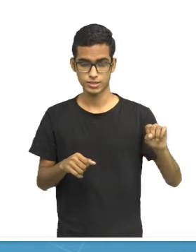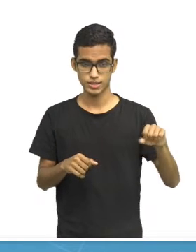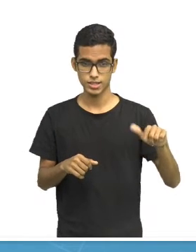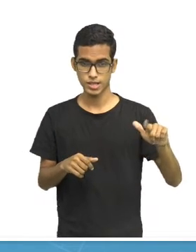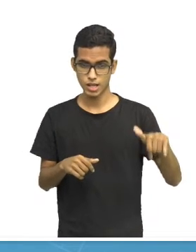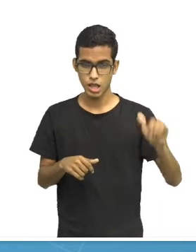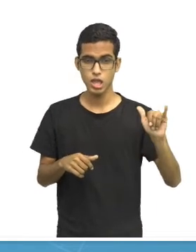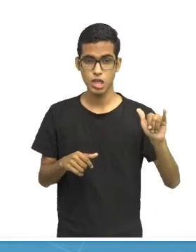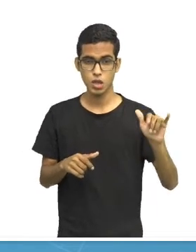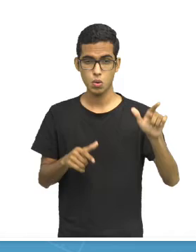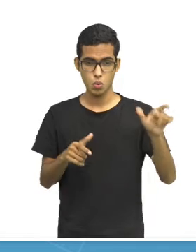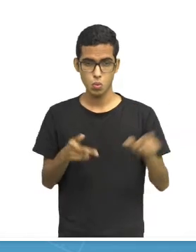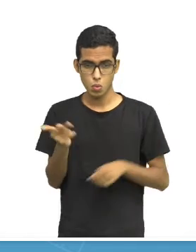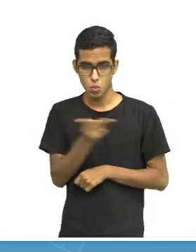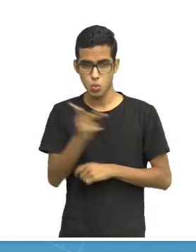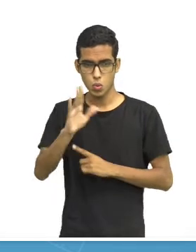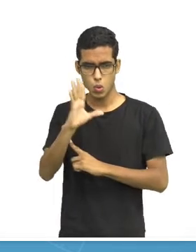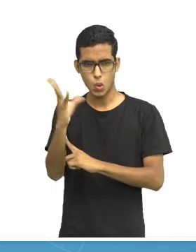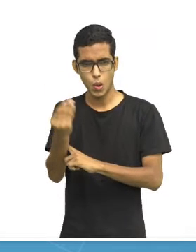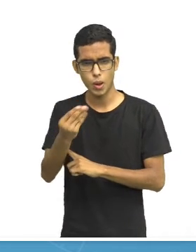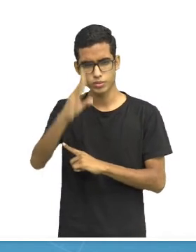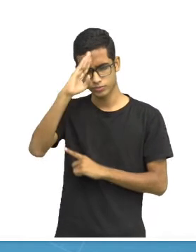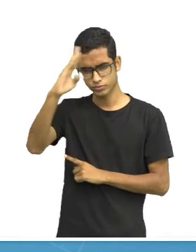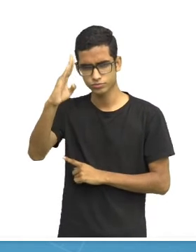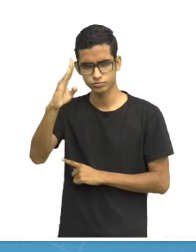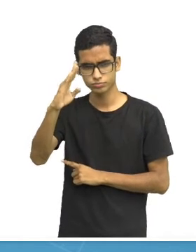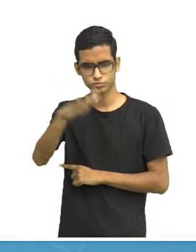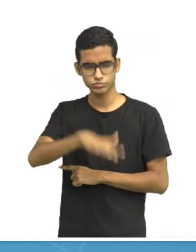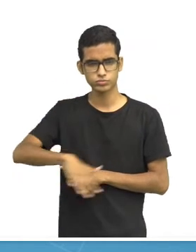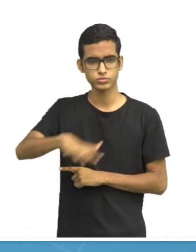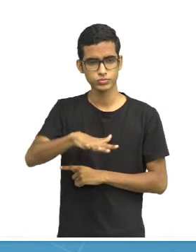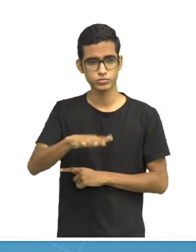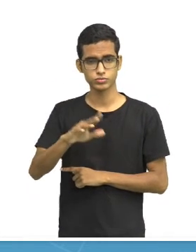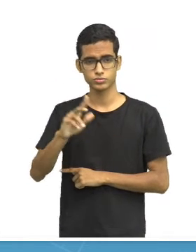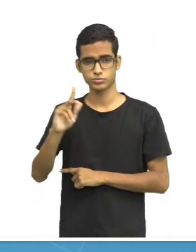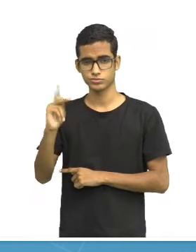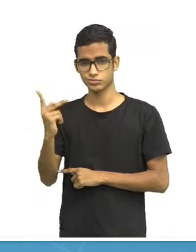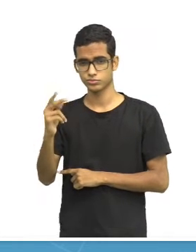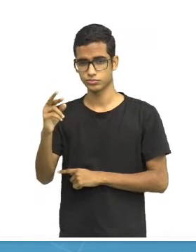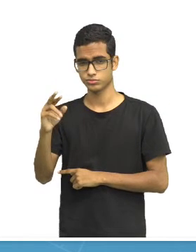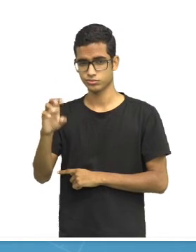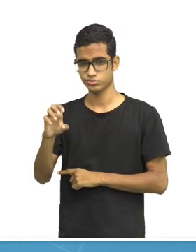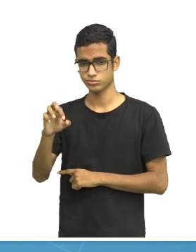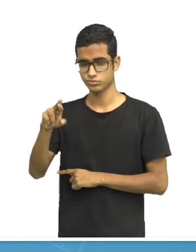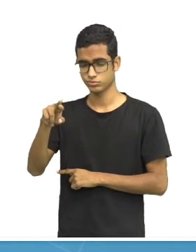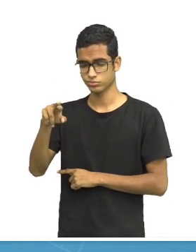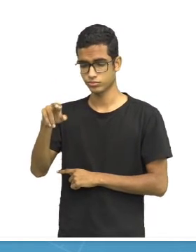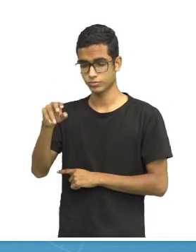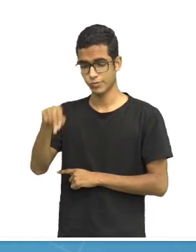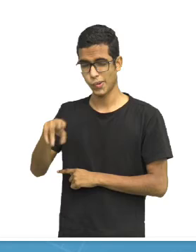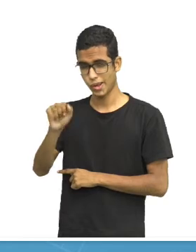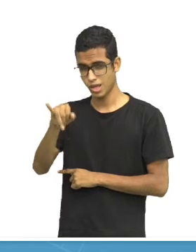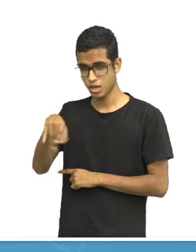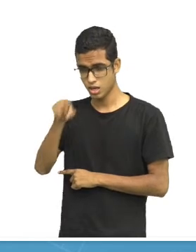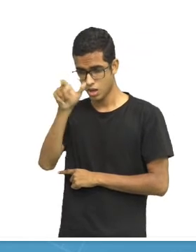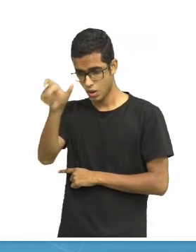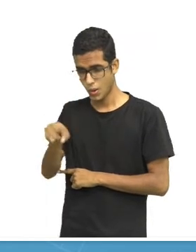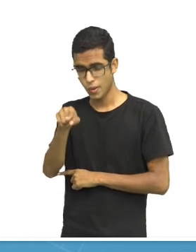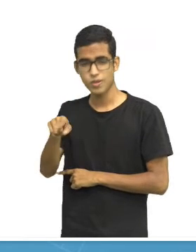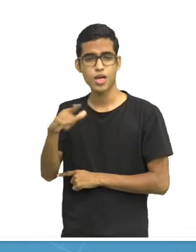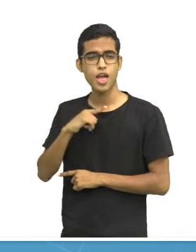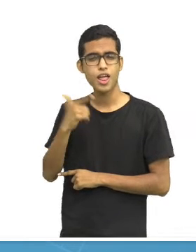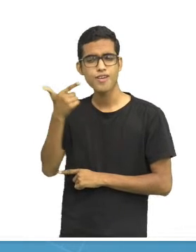vertente. Será se está correto? Não, né? Porque o Henri Matisse, ele teve influência de um outro